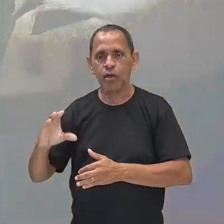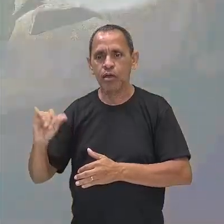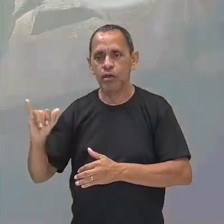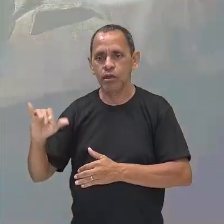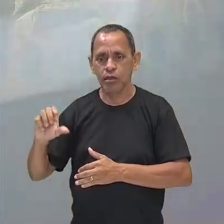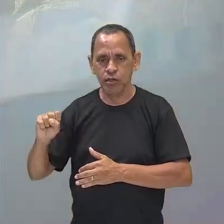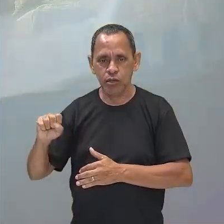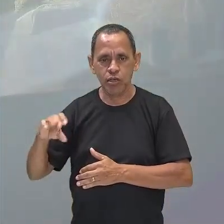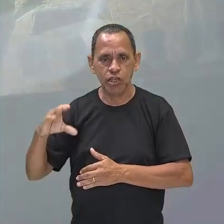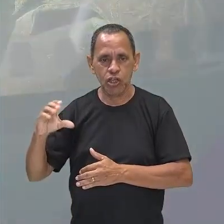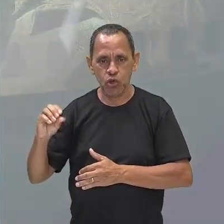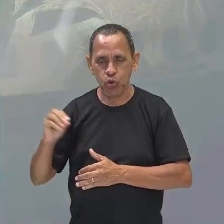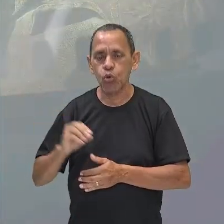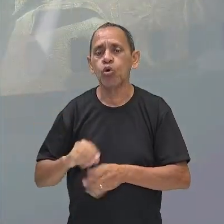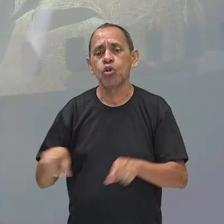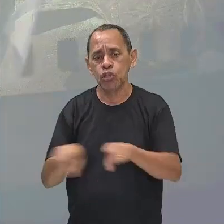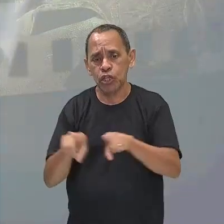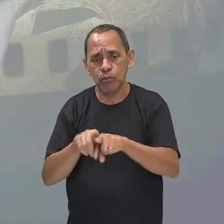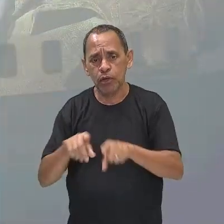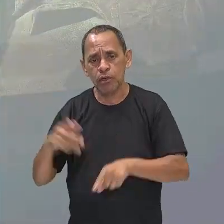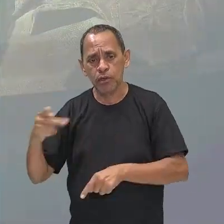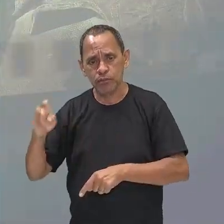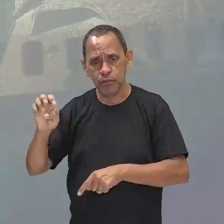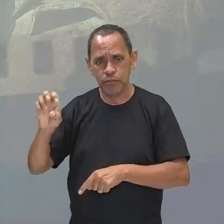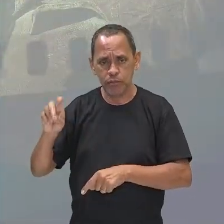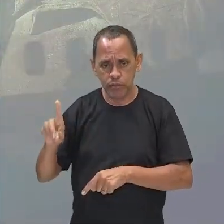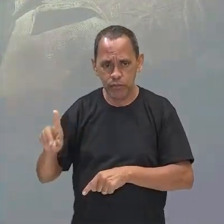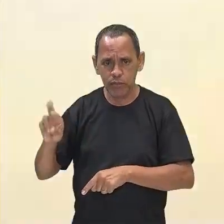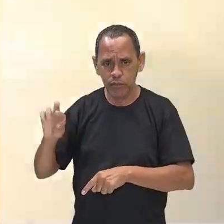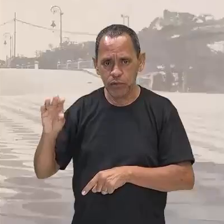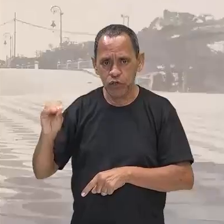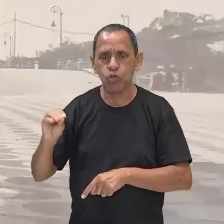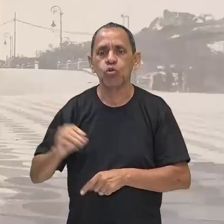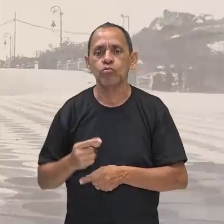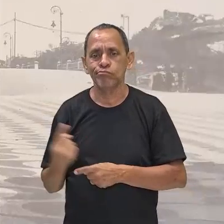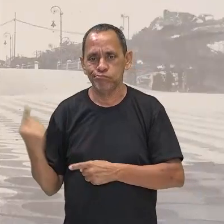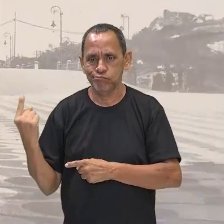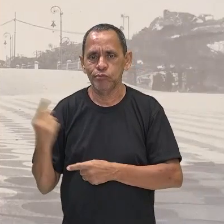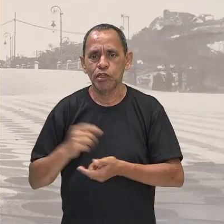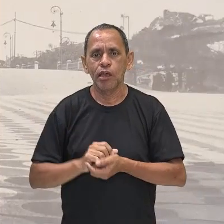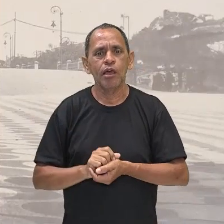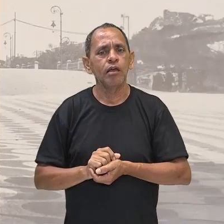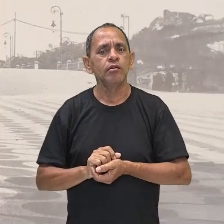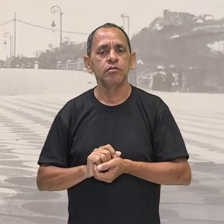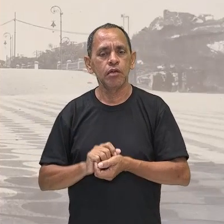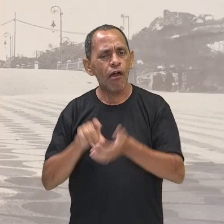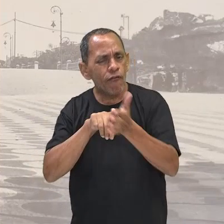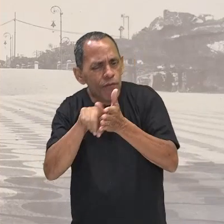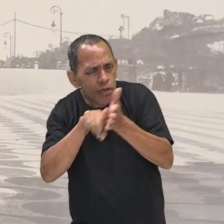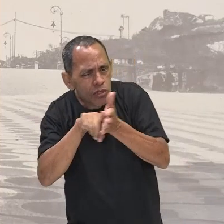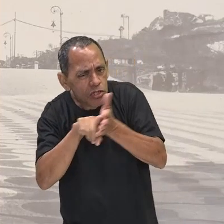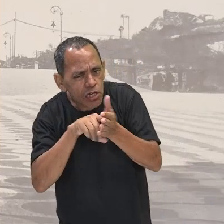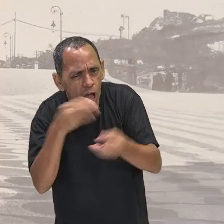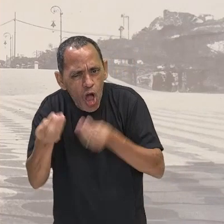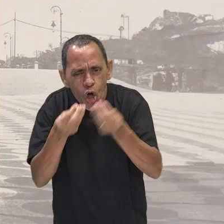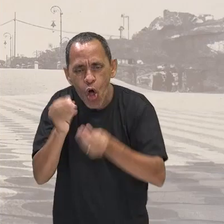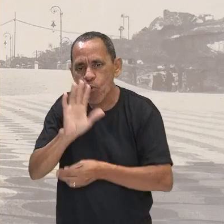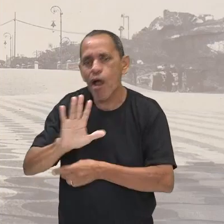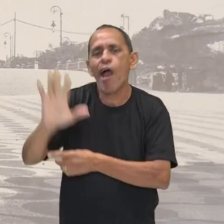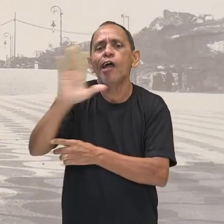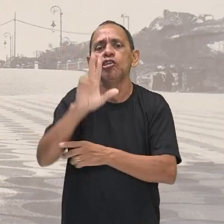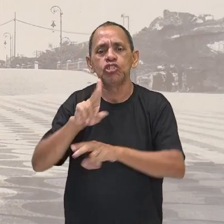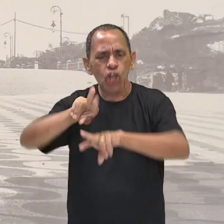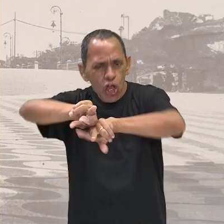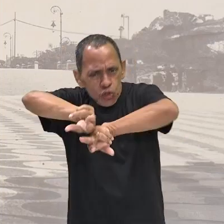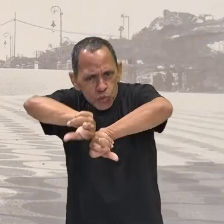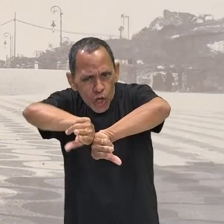Pedro Teixeira. Qual era o objetivo, professor? Reconhecer a região e explorar o máximo de riqueza